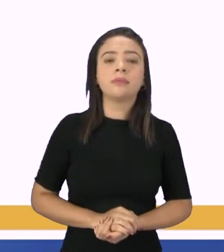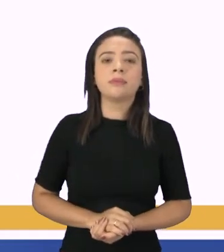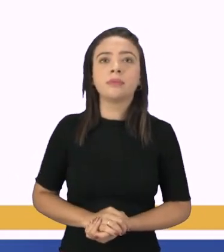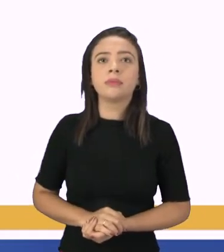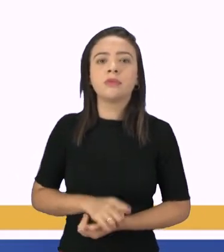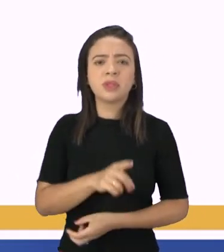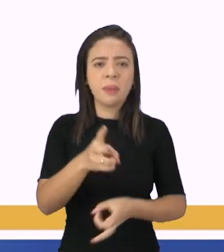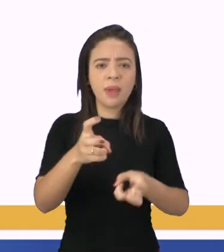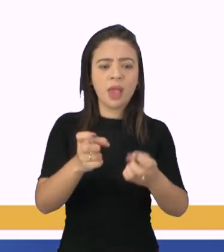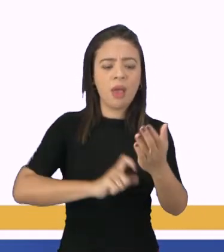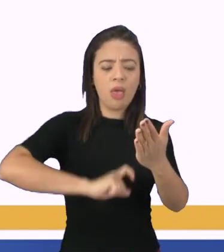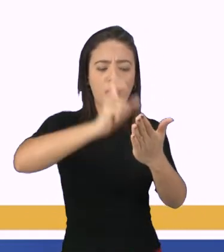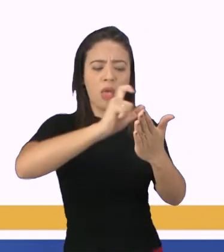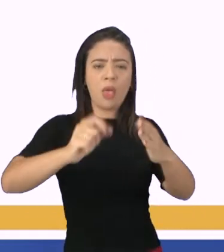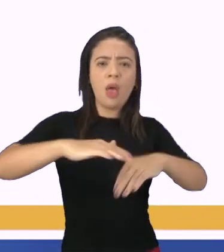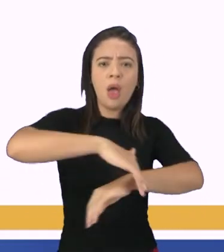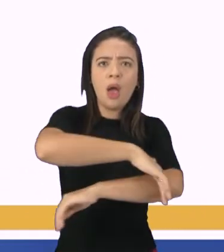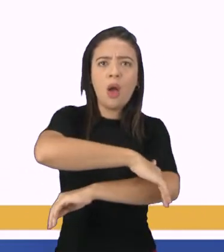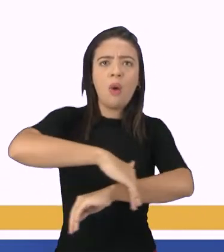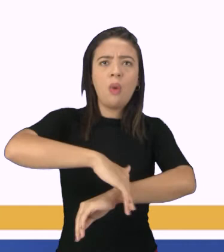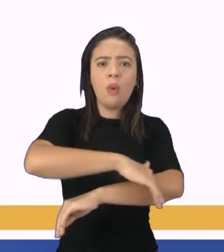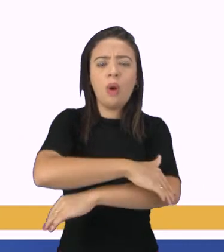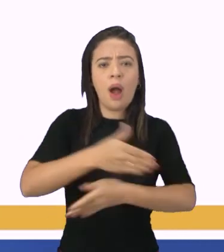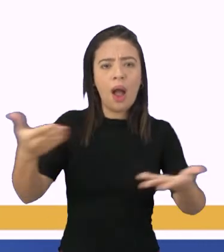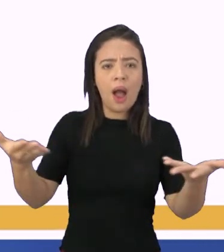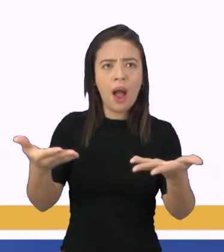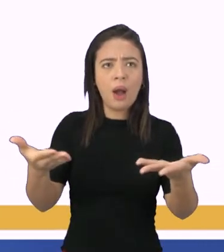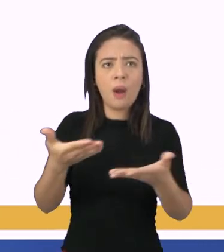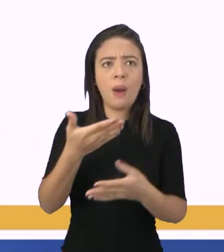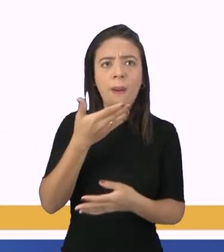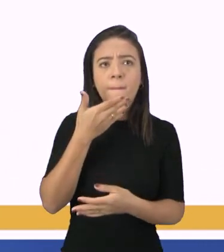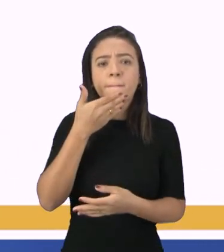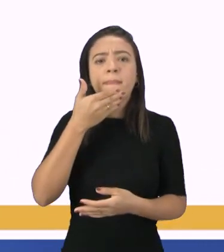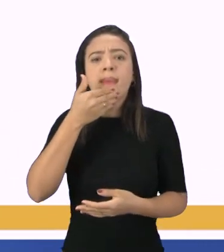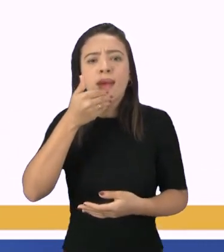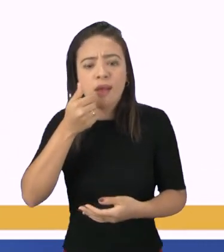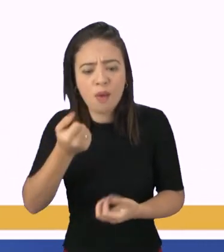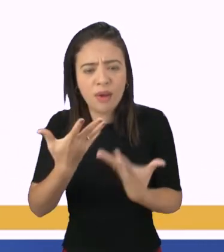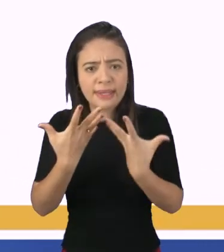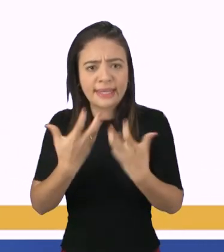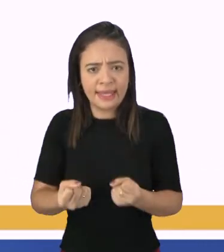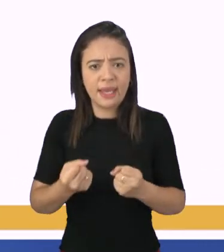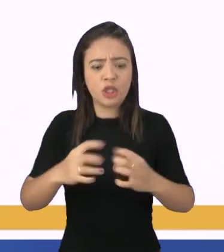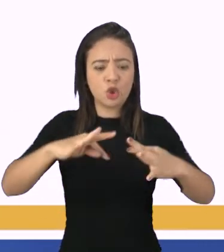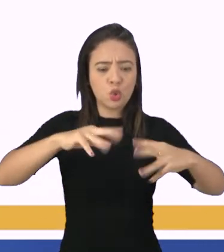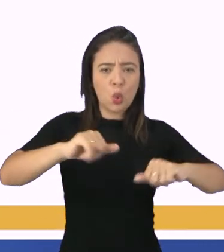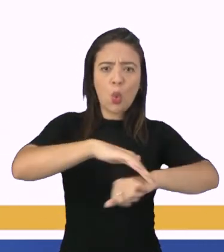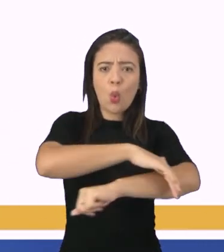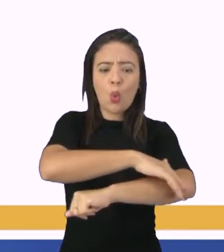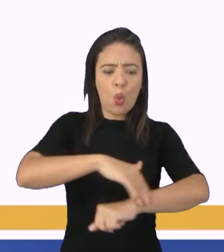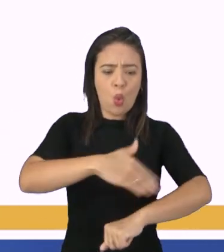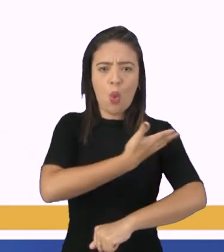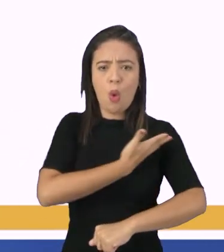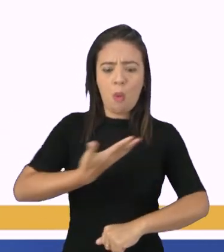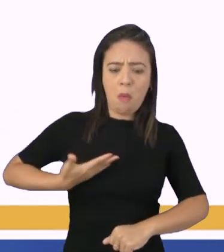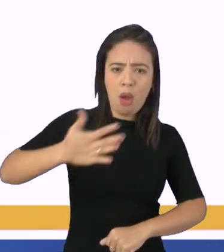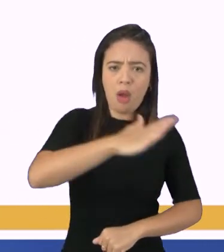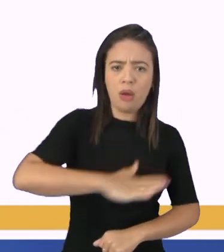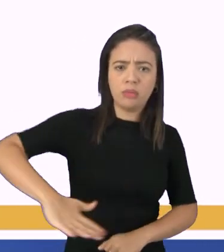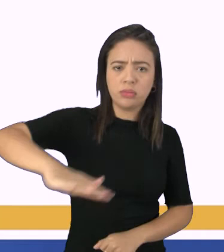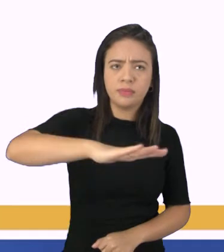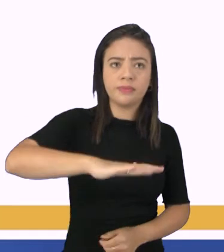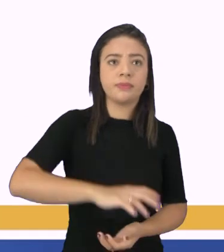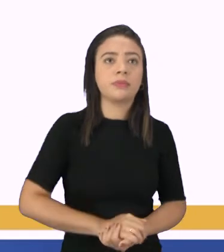rua tornando-se menos transgressora e mais acomodada nesses espaços? E Espeto responde: